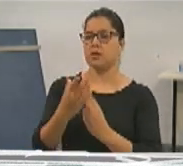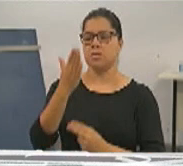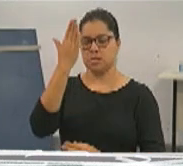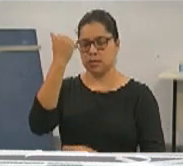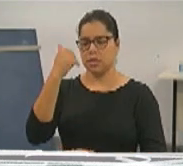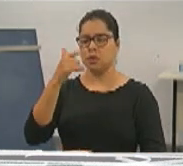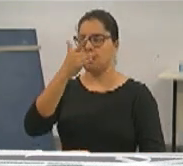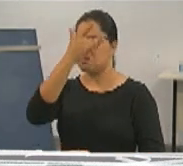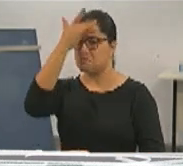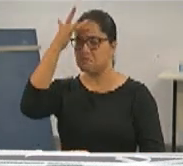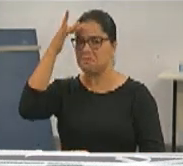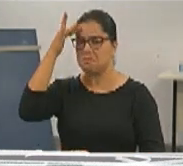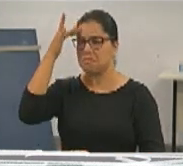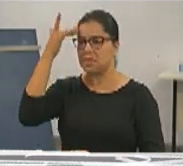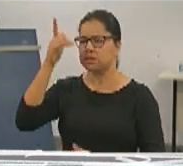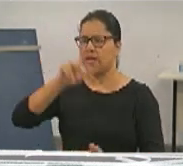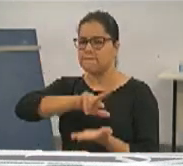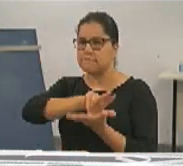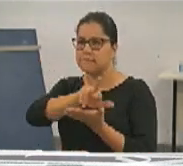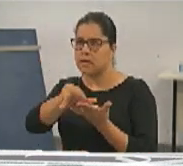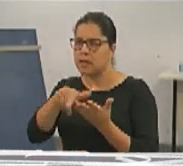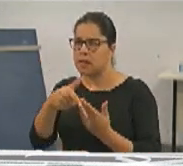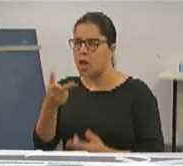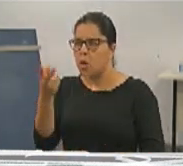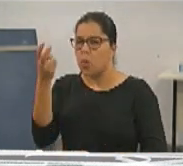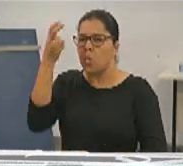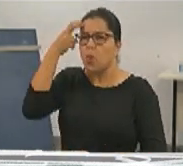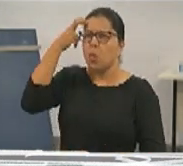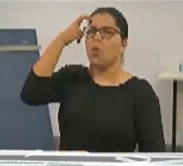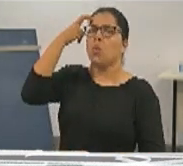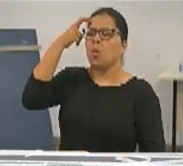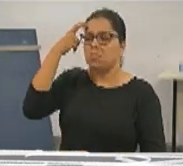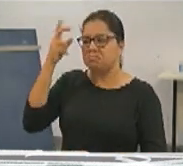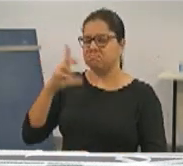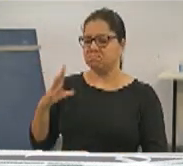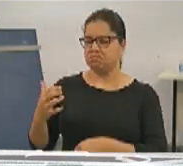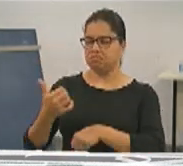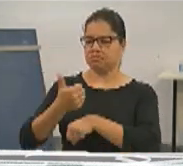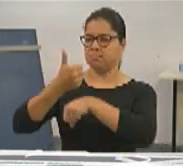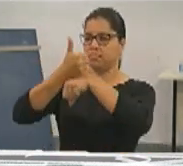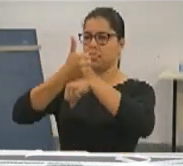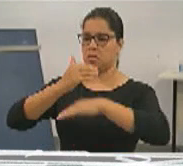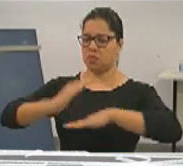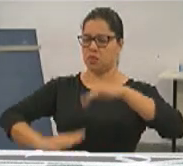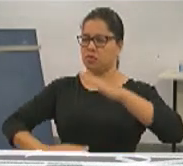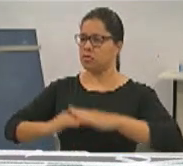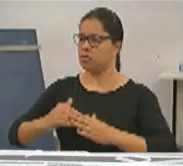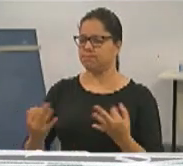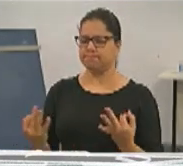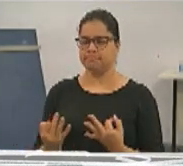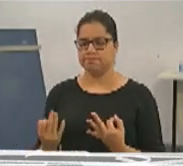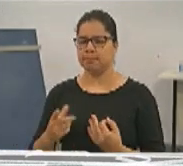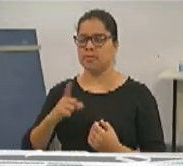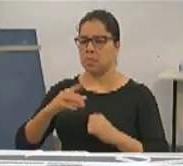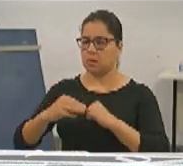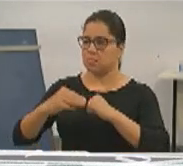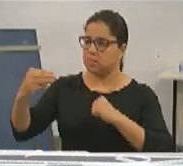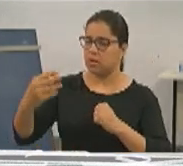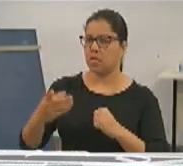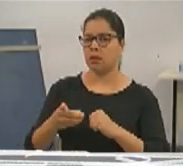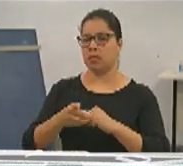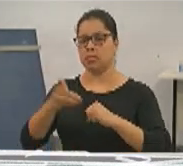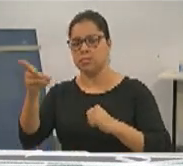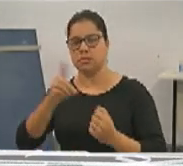expertise nas mais diferentes áreas, né? Pessoas com uma alta qualificação, mestrado, doutorado, inclusive, vários,